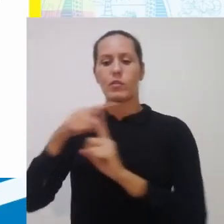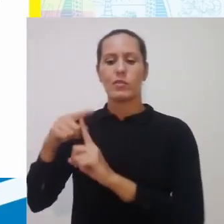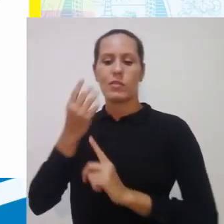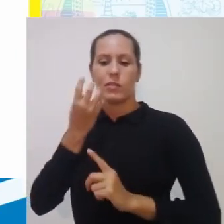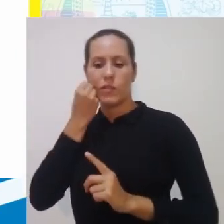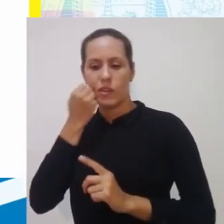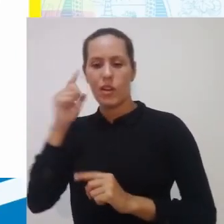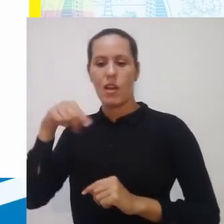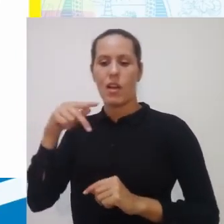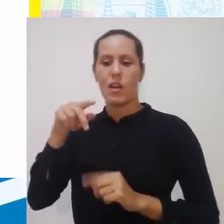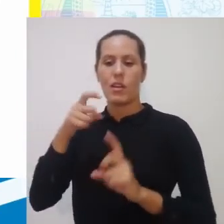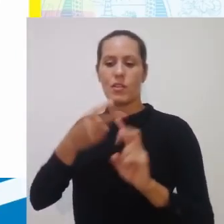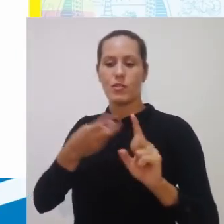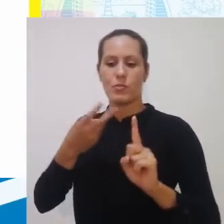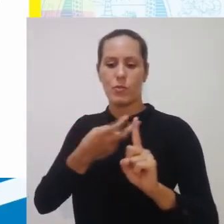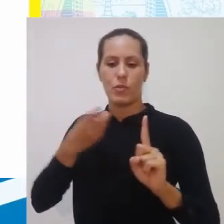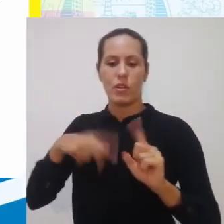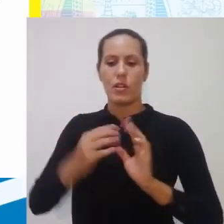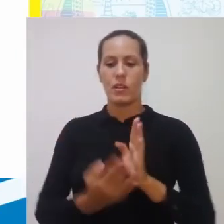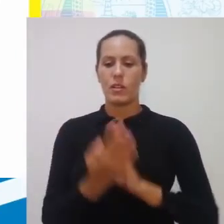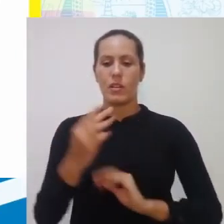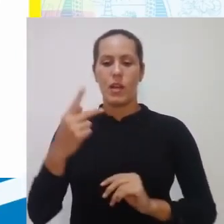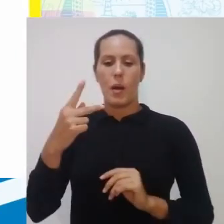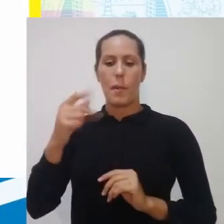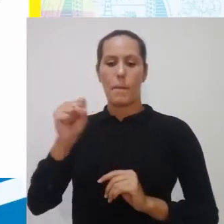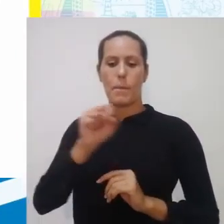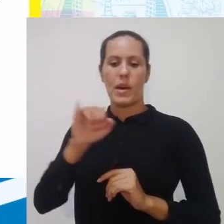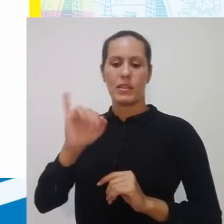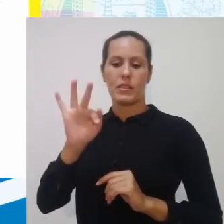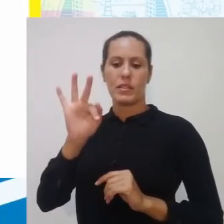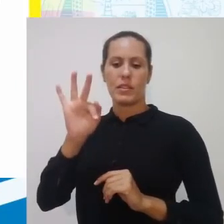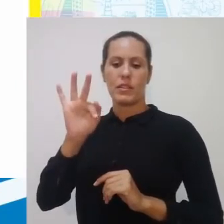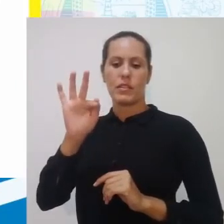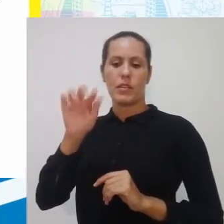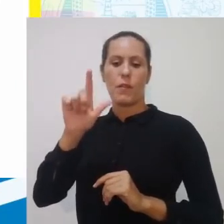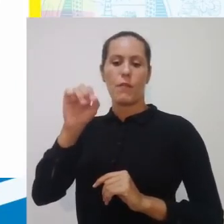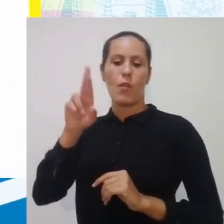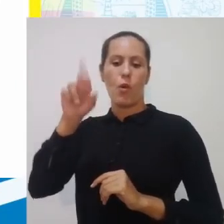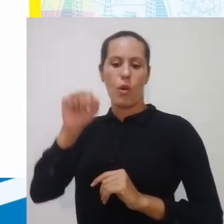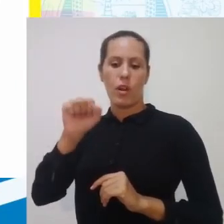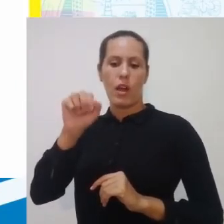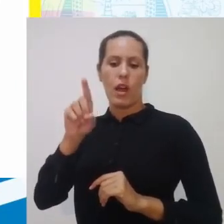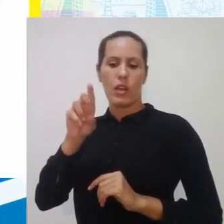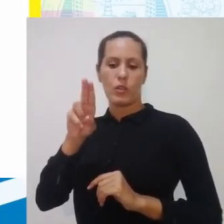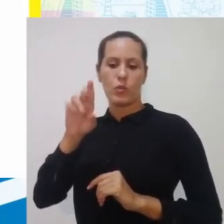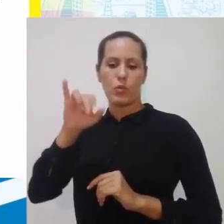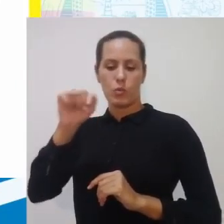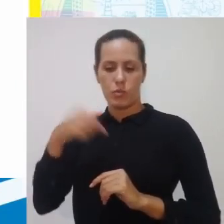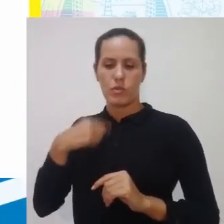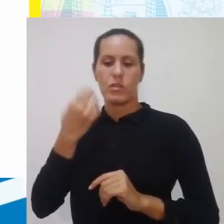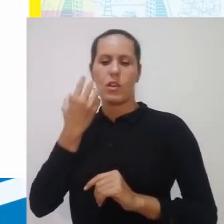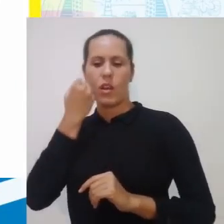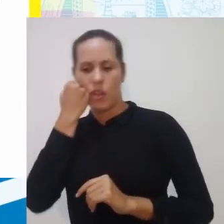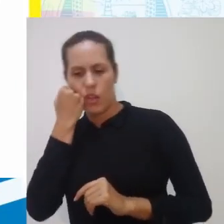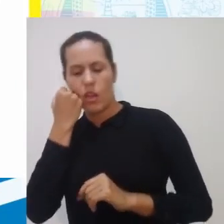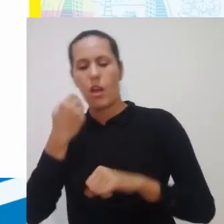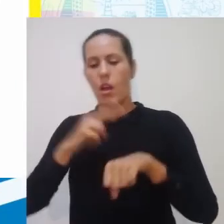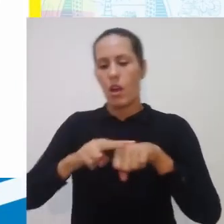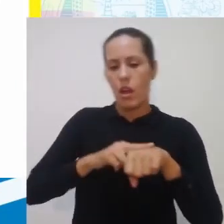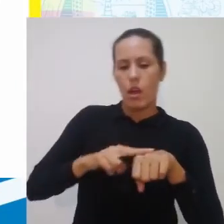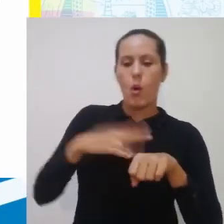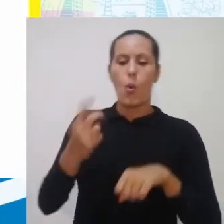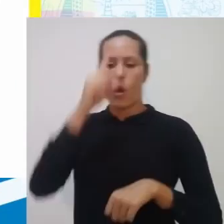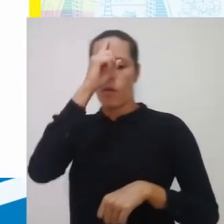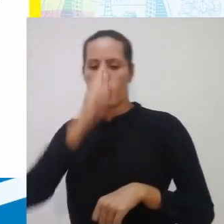comercialmente é a Passiflora edulis F. flavicarpa, que é o maracujá azedo ou amarelo.